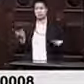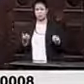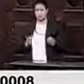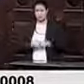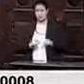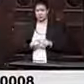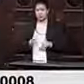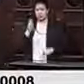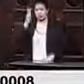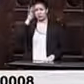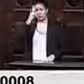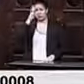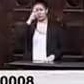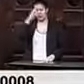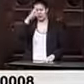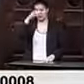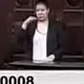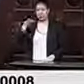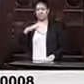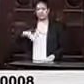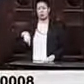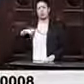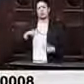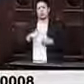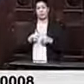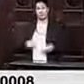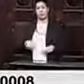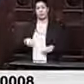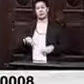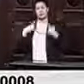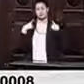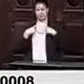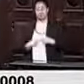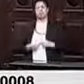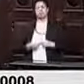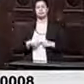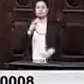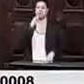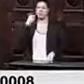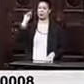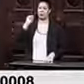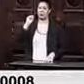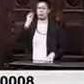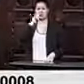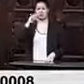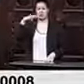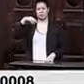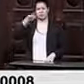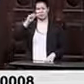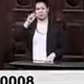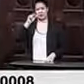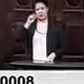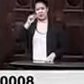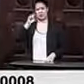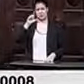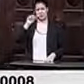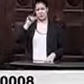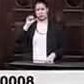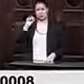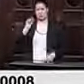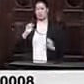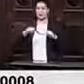na terça-feira, às 9h30, estaremos dando a medalha Tiradentes a Maria Lúcia Fatorelli, que